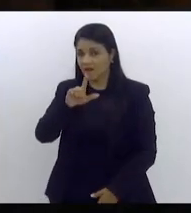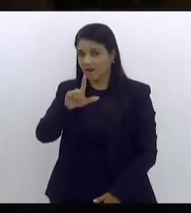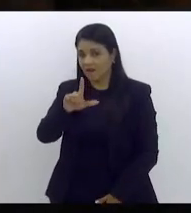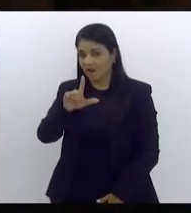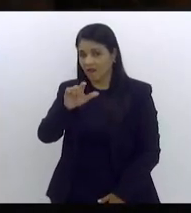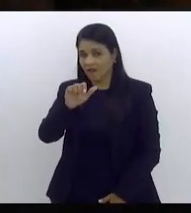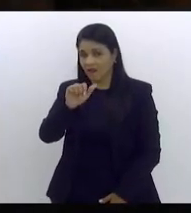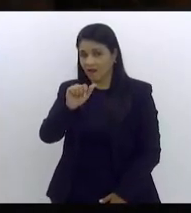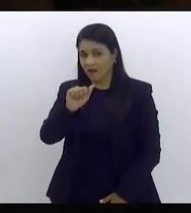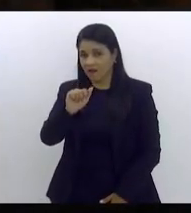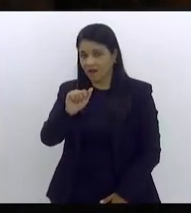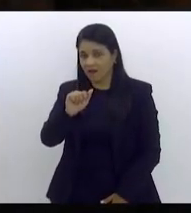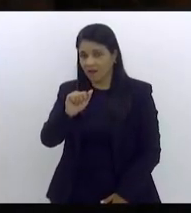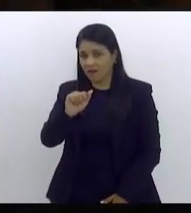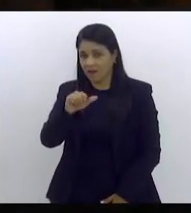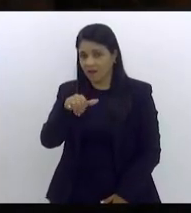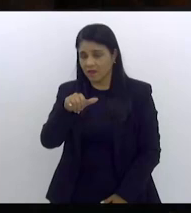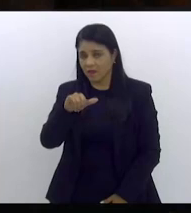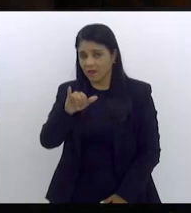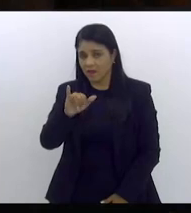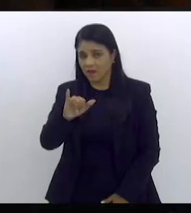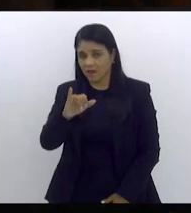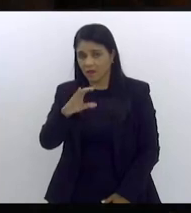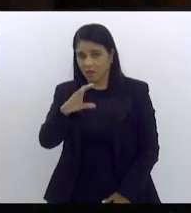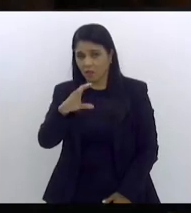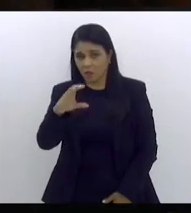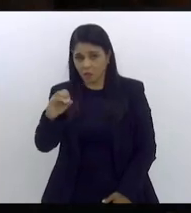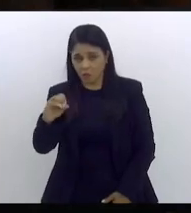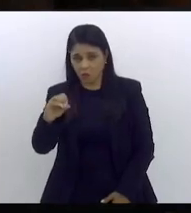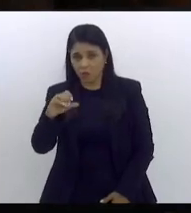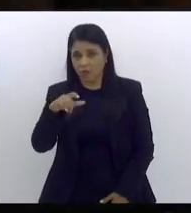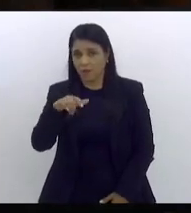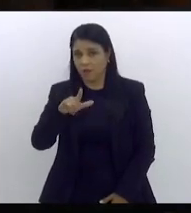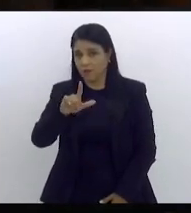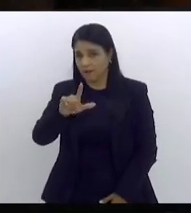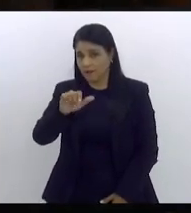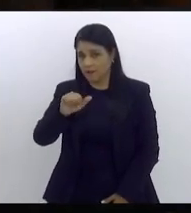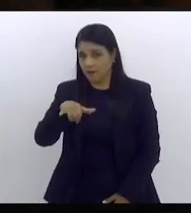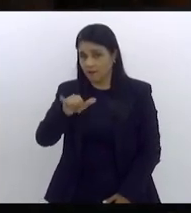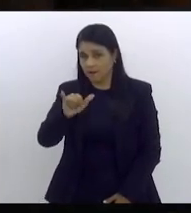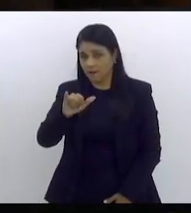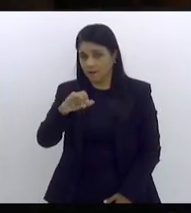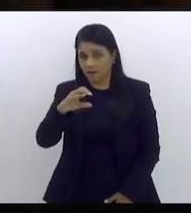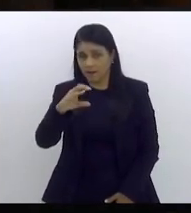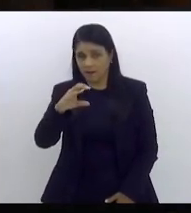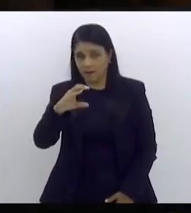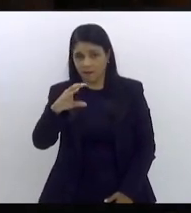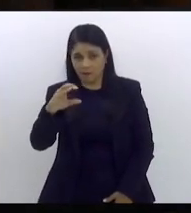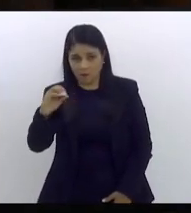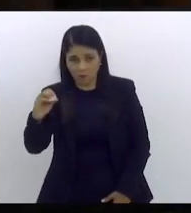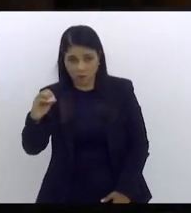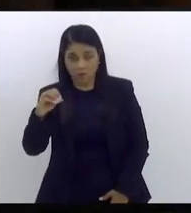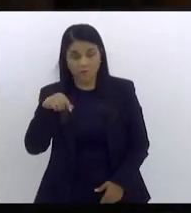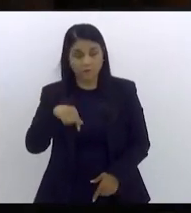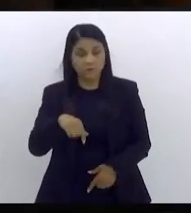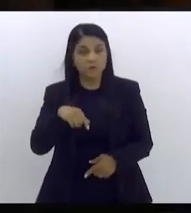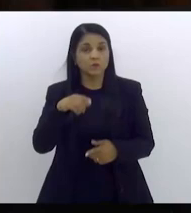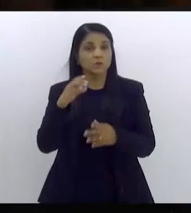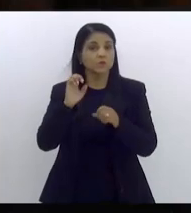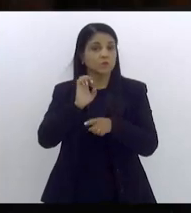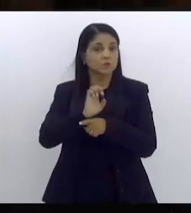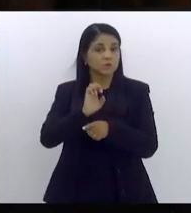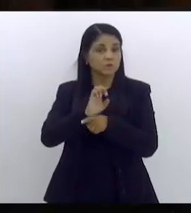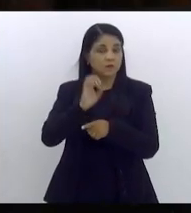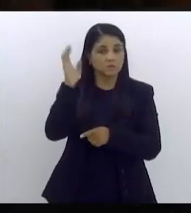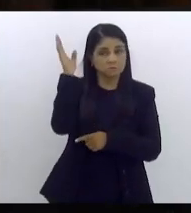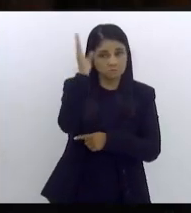Estado é laico. E, por via de consequência, o Estado brasileiro não